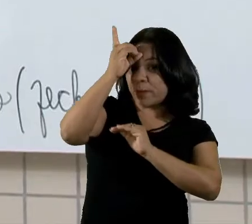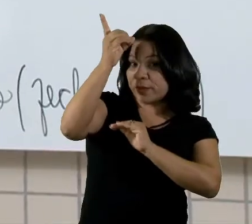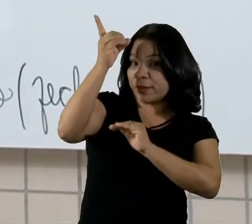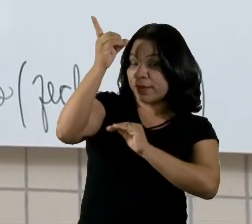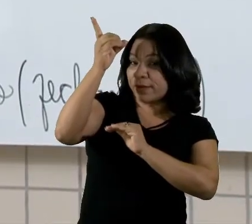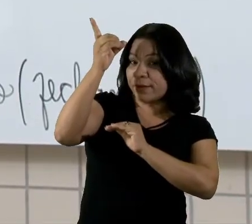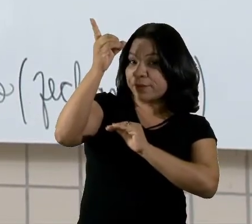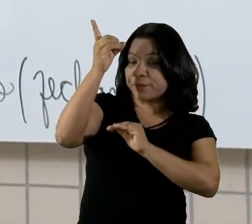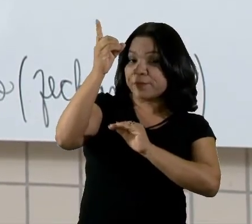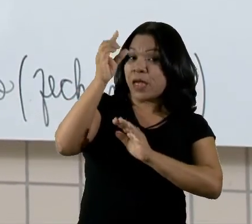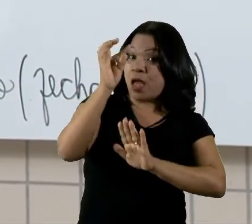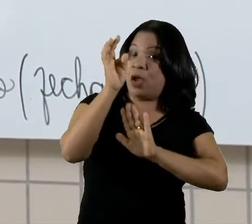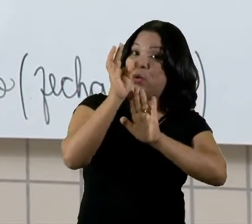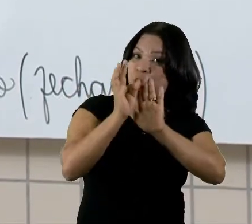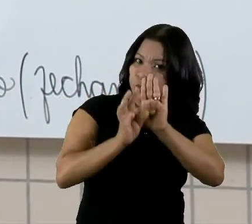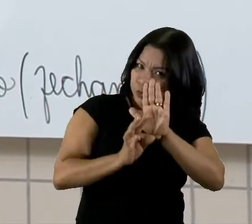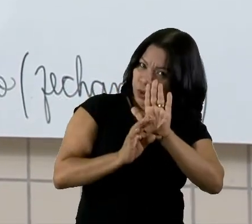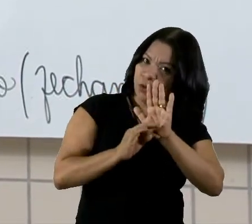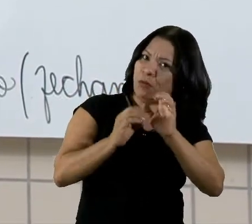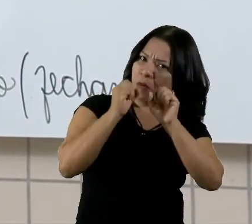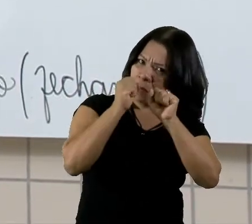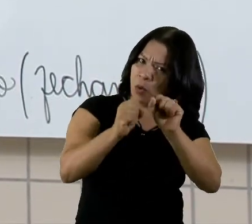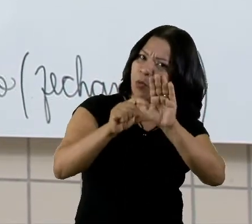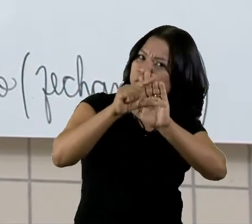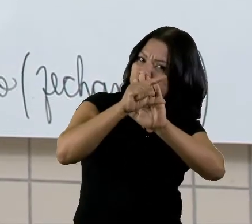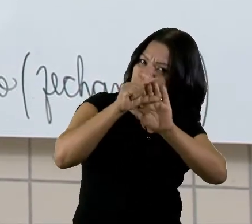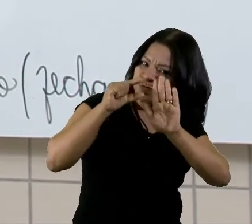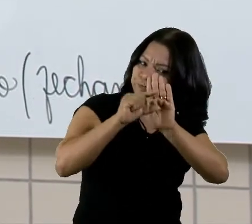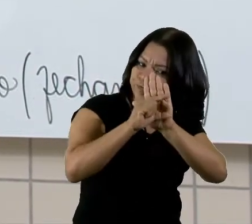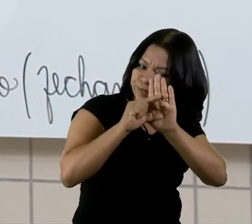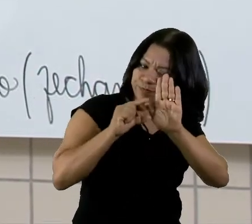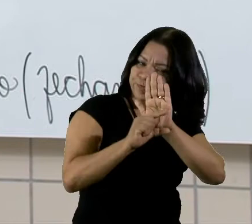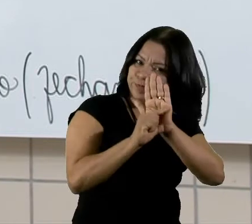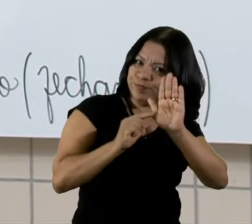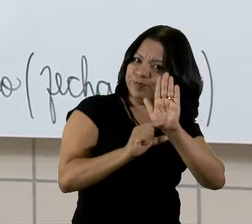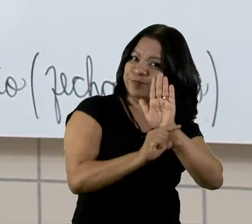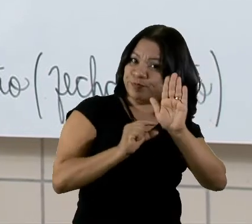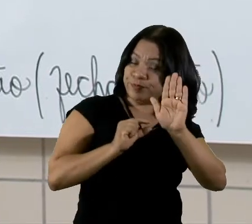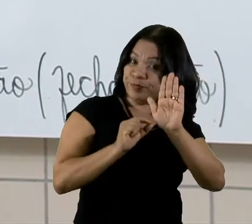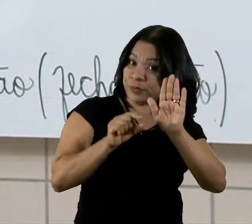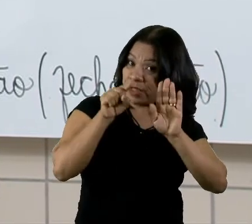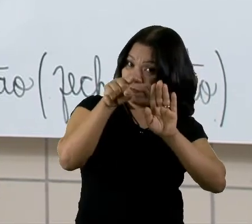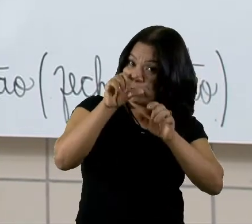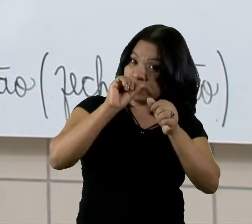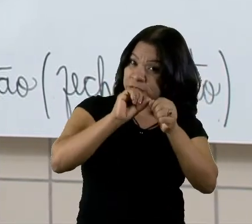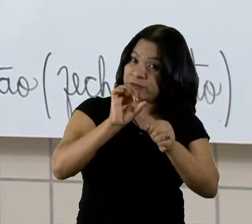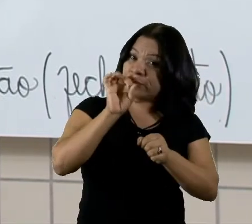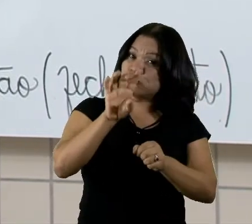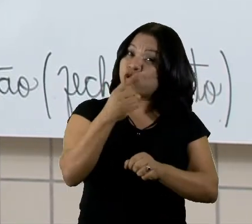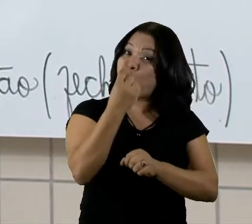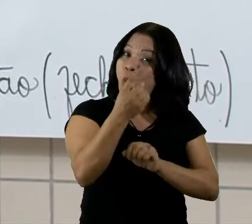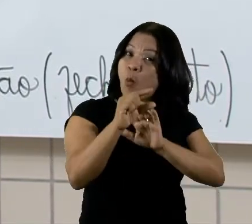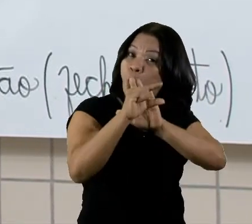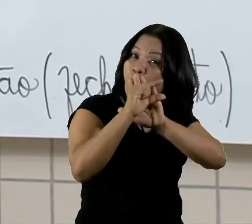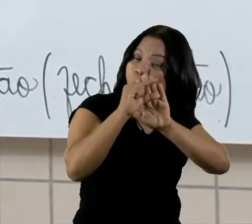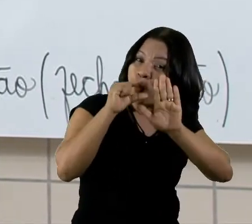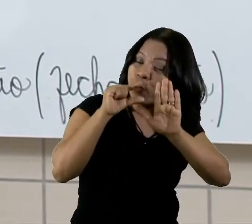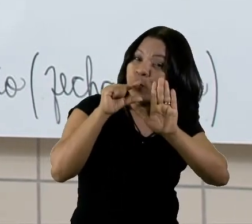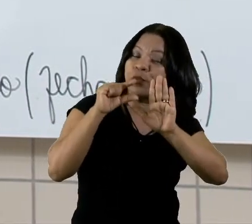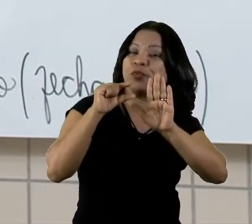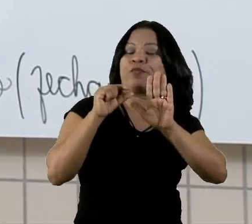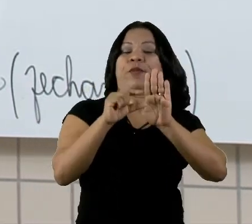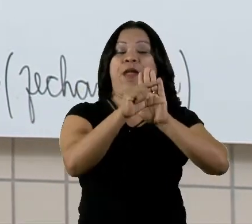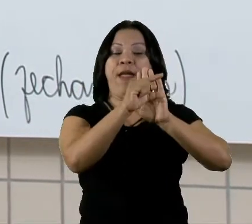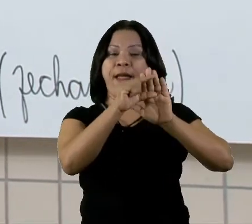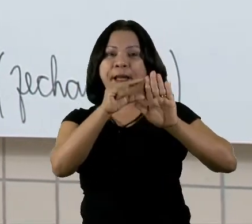texto ele pode ser composto por vários parágrafos. Vocês irão produzir apenas um. Fiquem atentos que esse